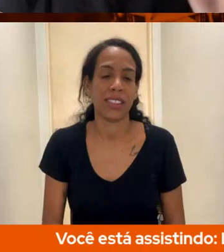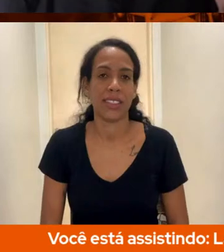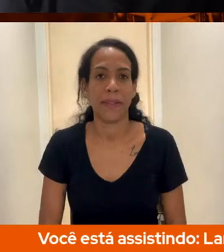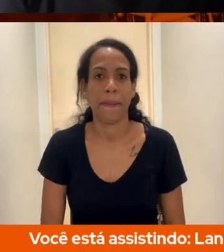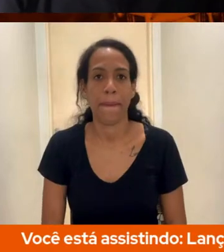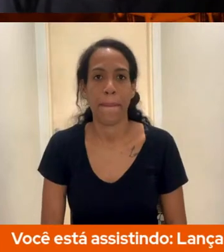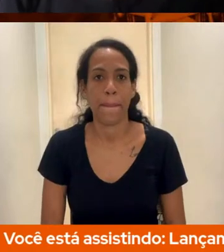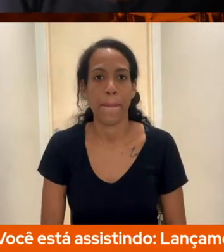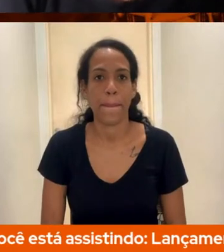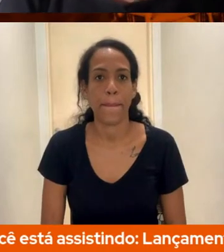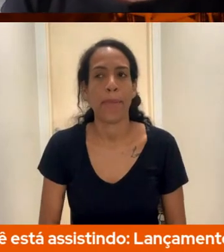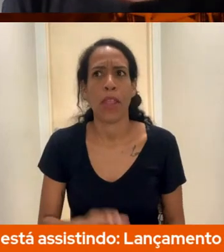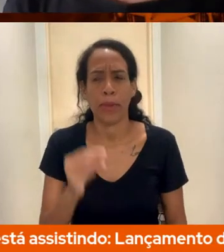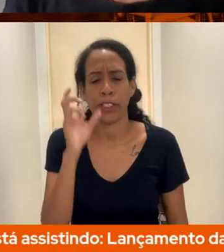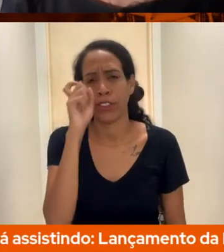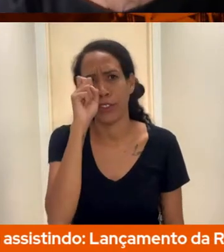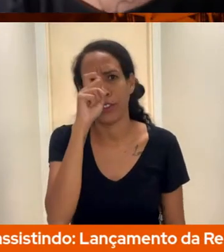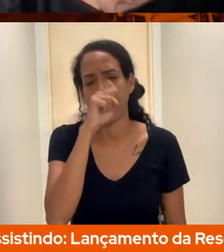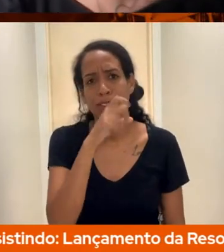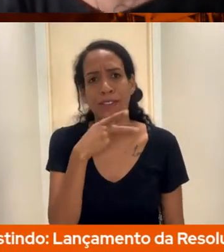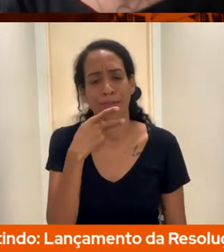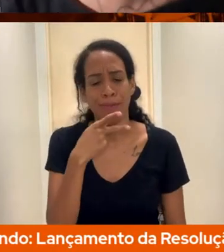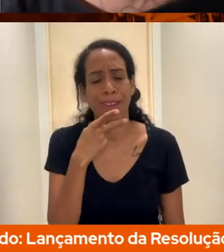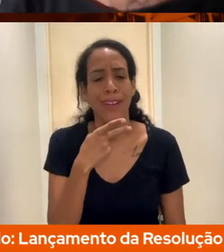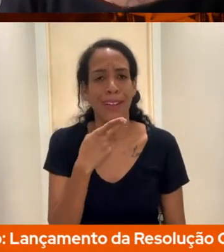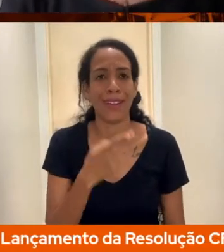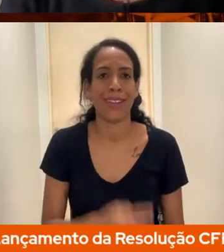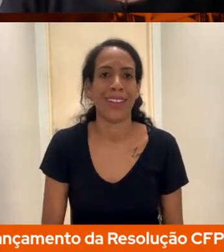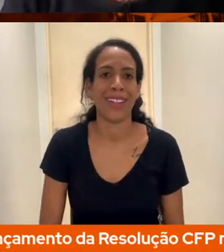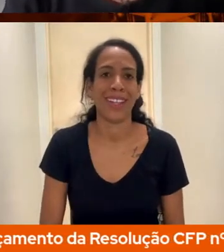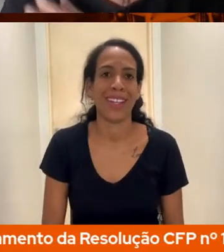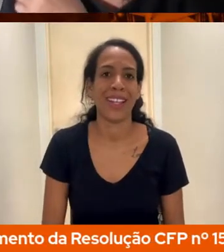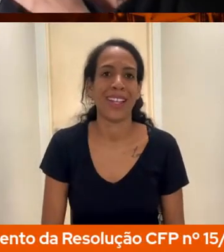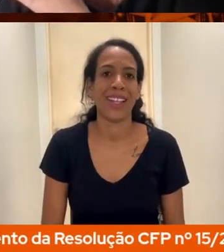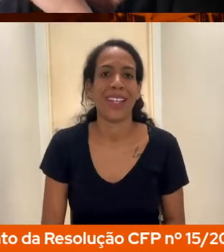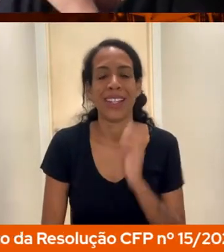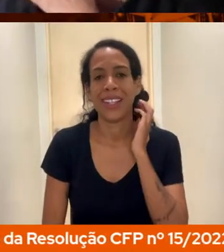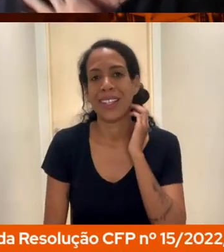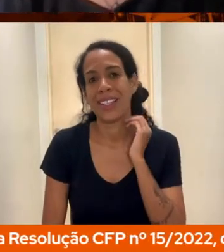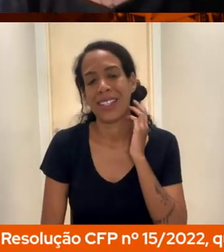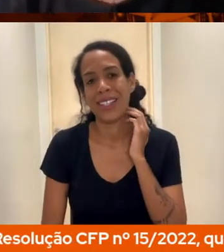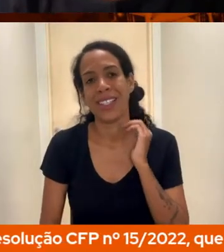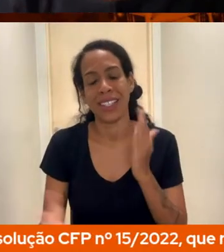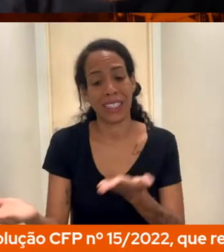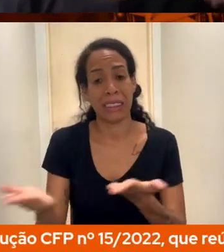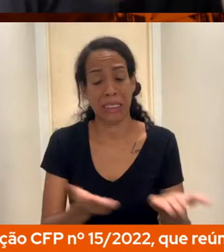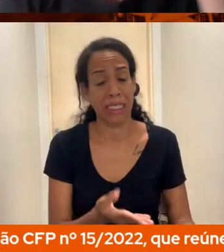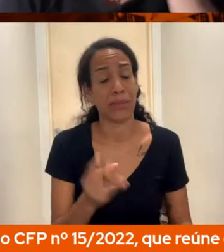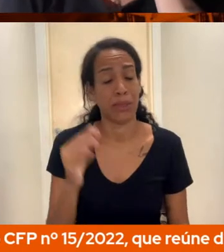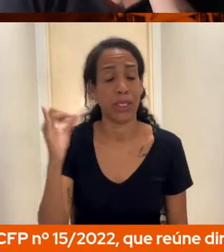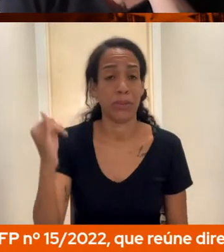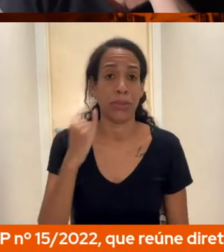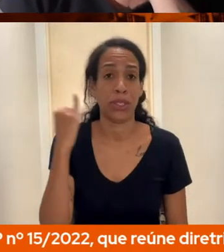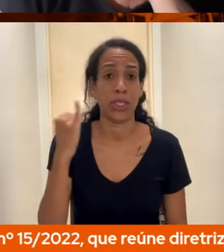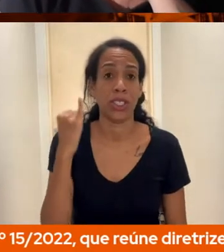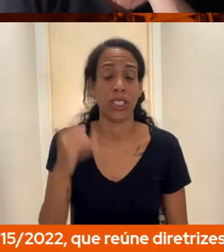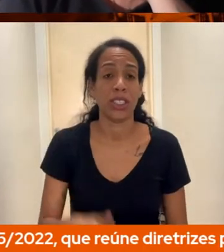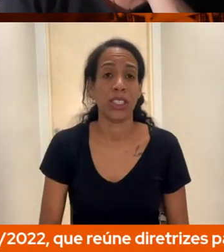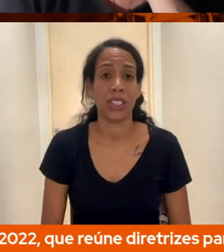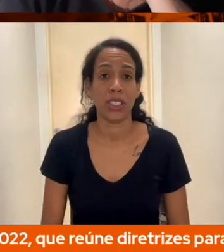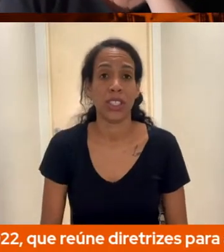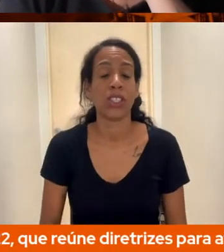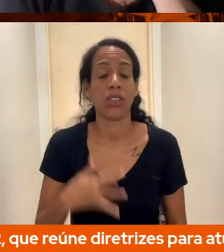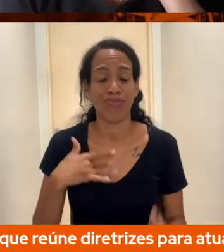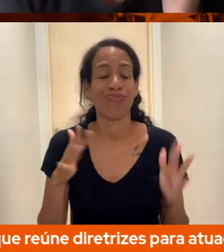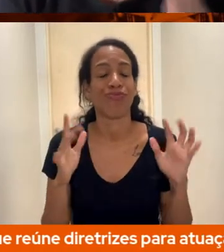Bom, é até difícil falar depois de Flávia, né? E dessas considerações finais que ela traz. Eu